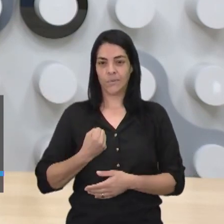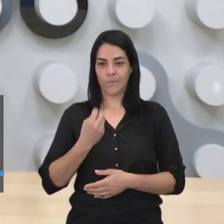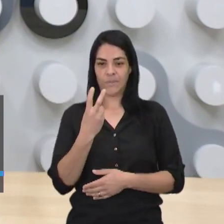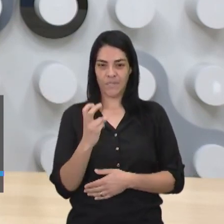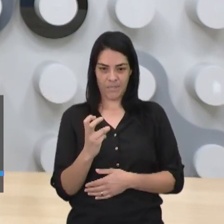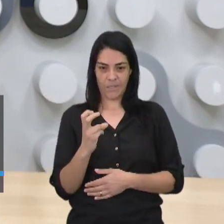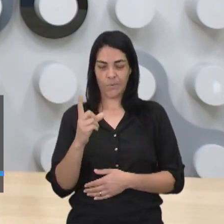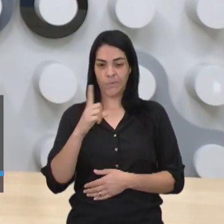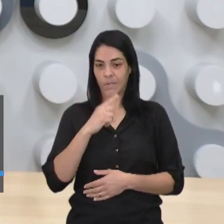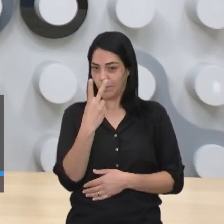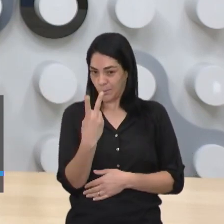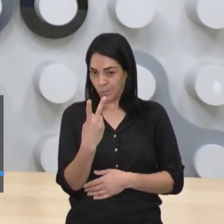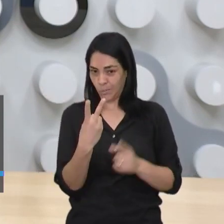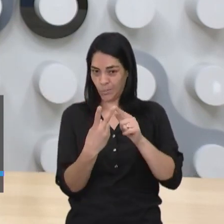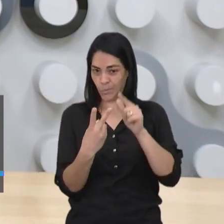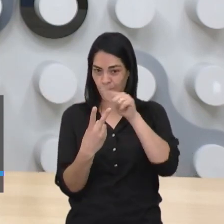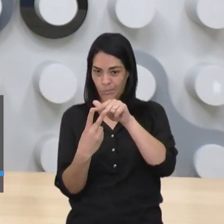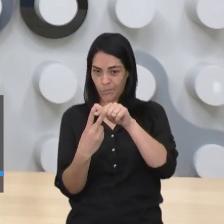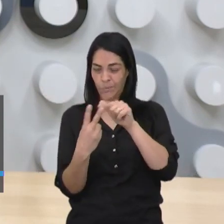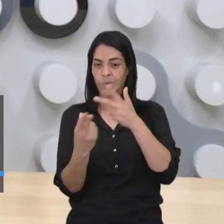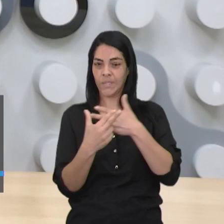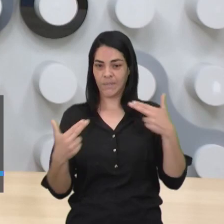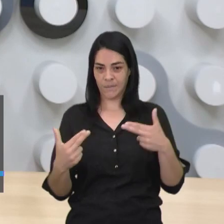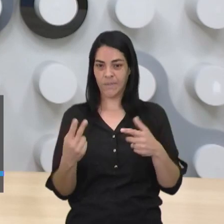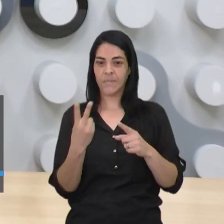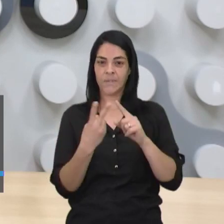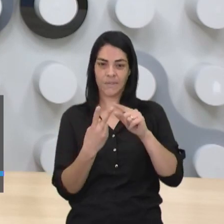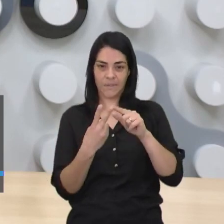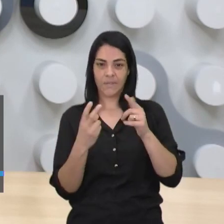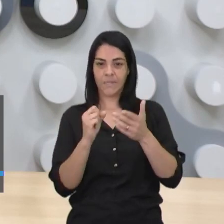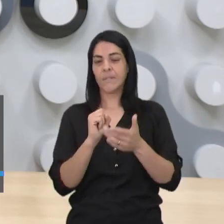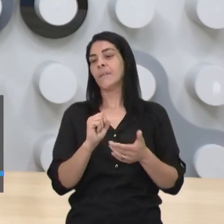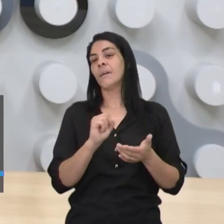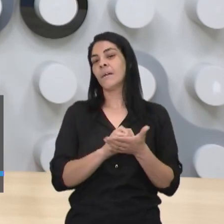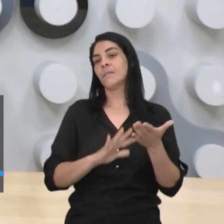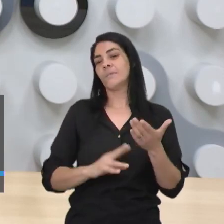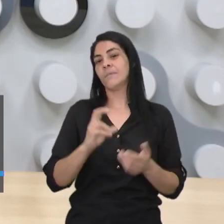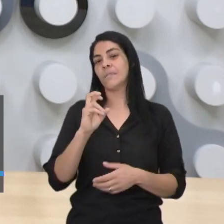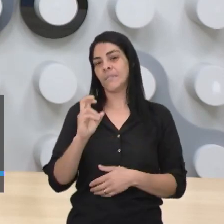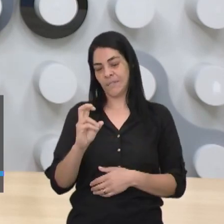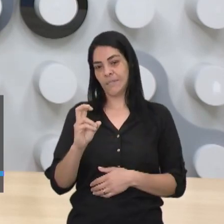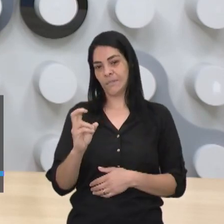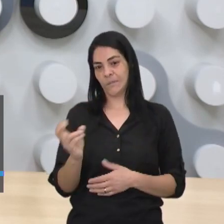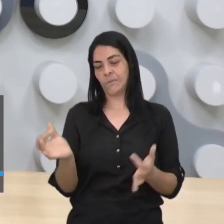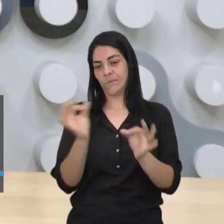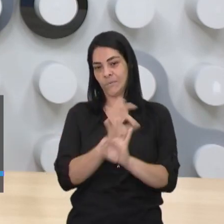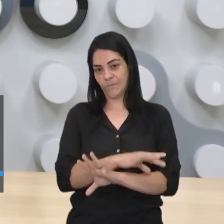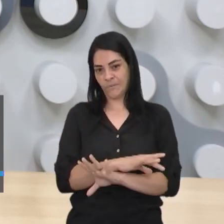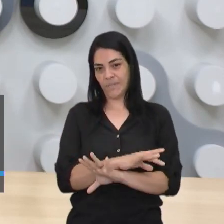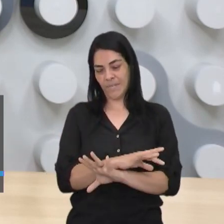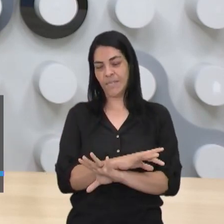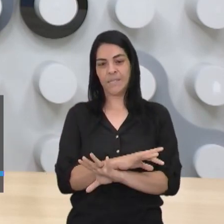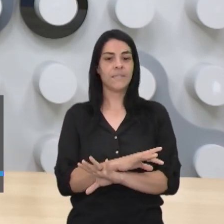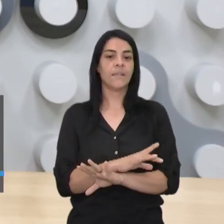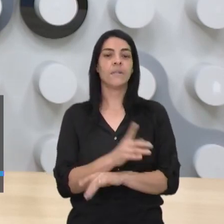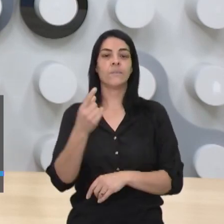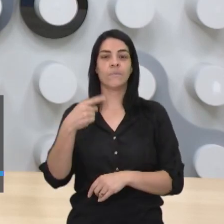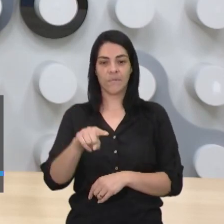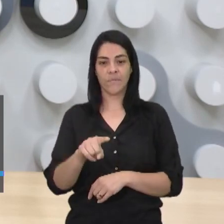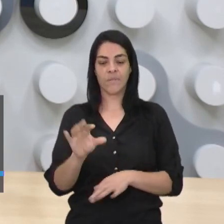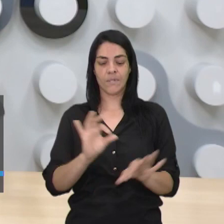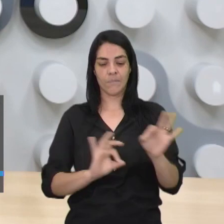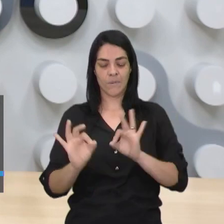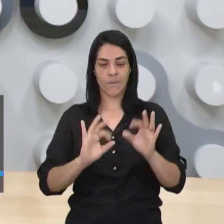duas coisas. Vocês vão ter aula de atividade 5 comigo, finalizando, falando um pouquinho sobre a newsletter aí para vocês produzirem na